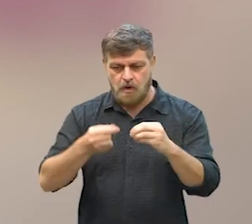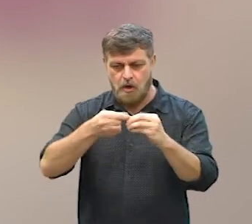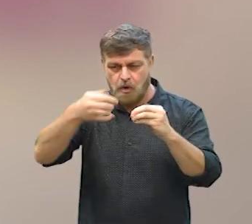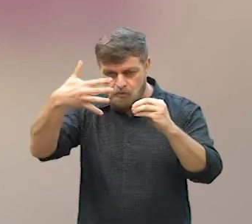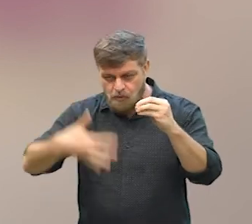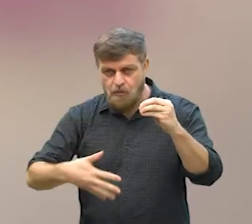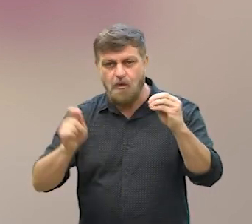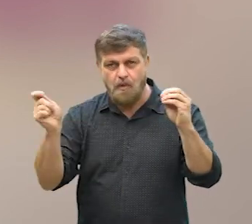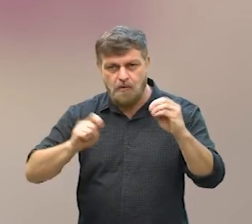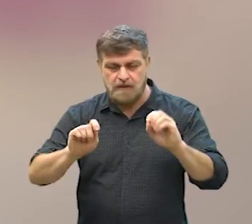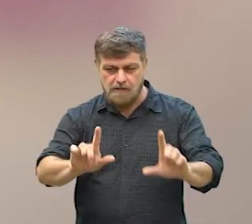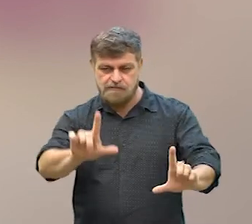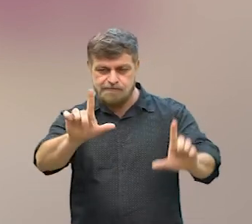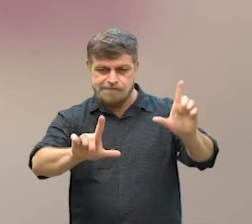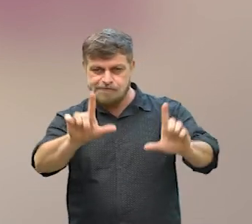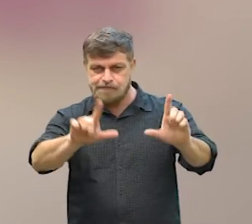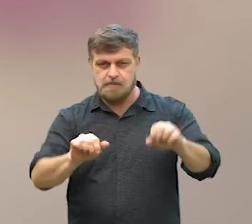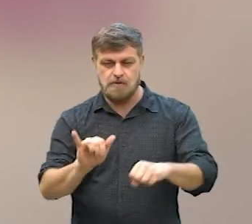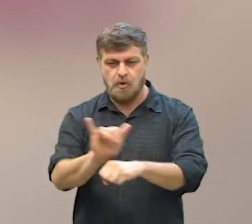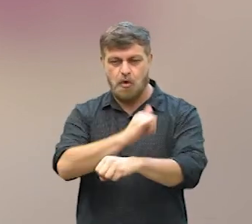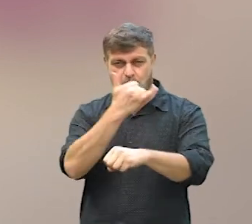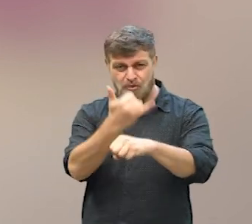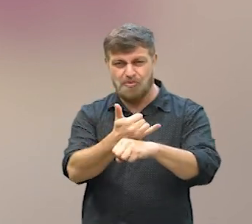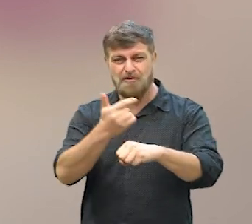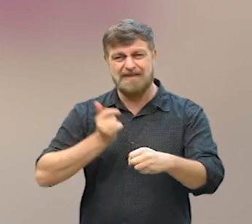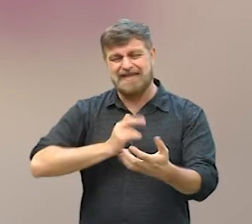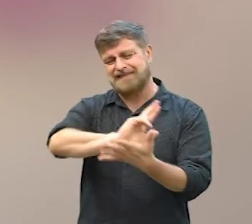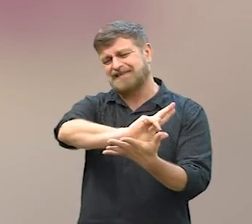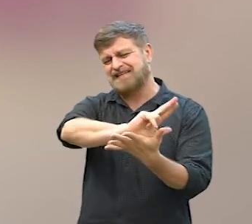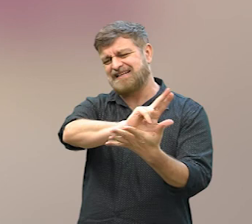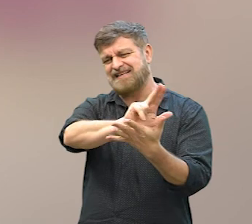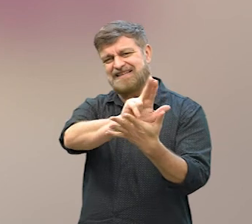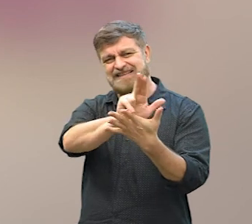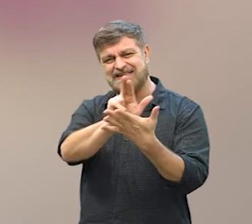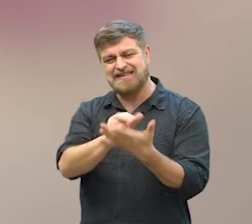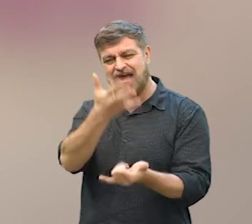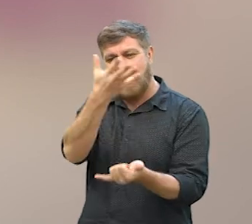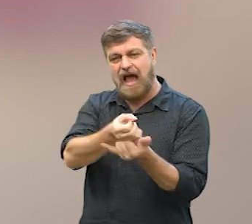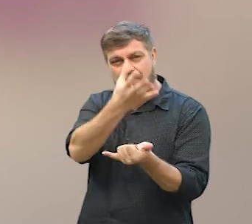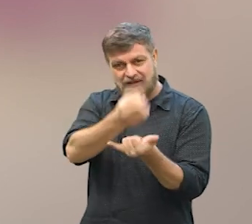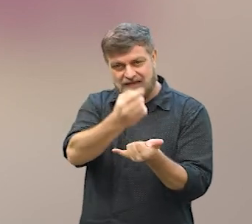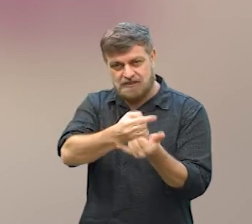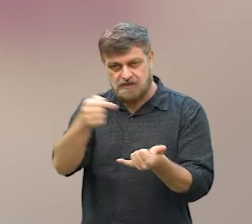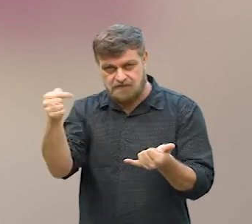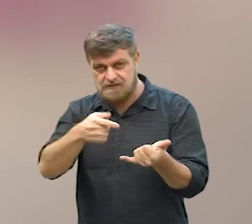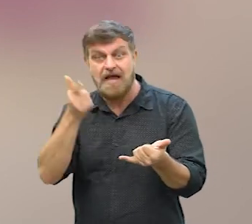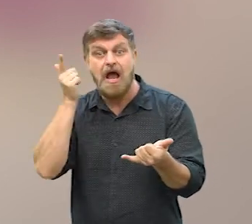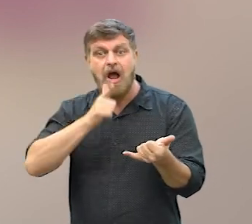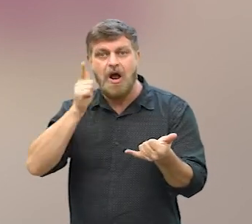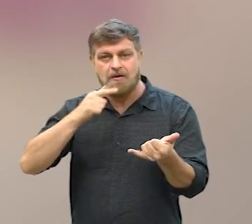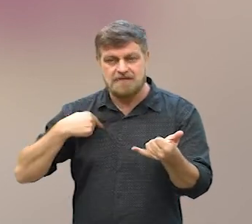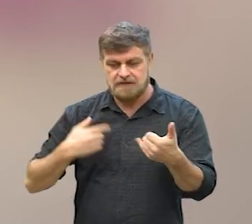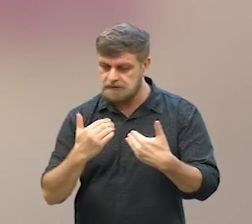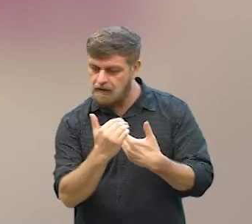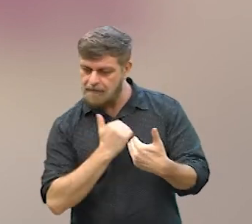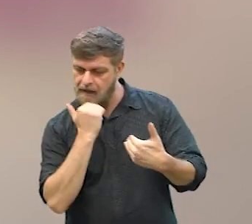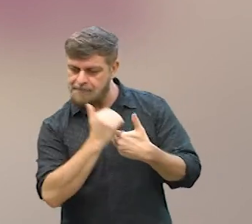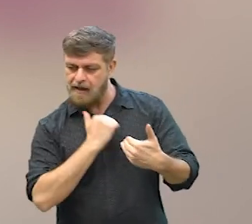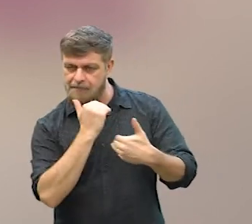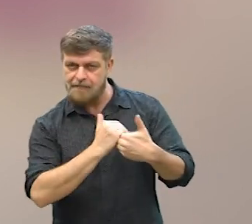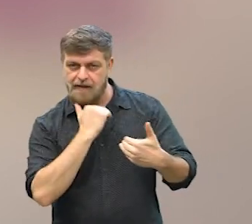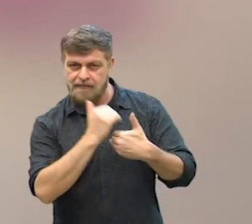no Google mesmo, você consegue, ou no YouTube, hoje a gente tem vários, né, aplicativos que conseguem trazer para a gente